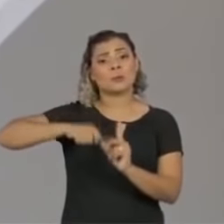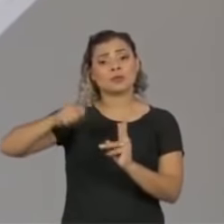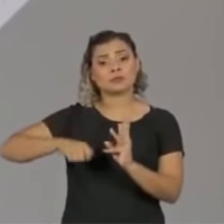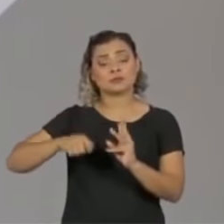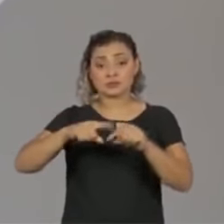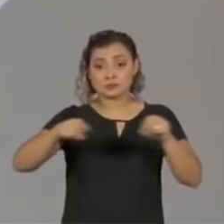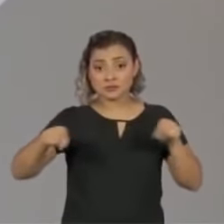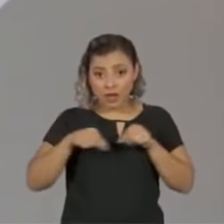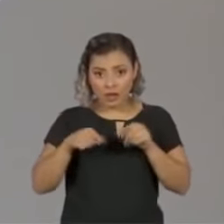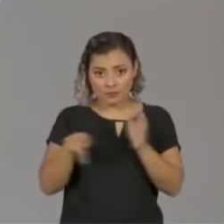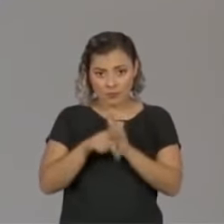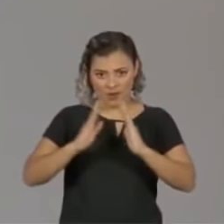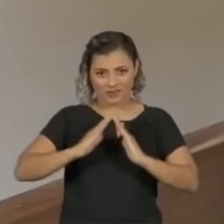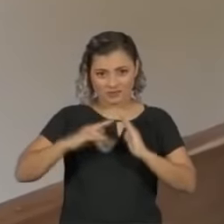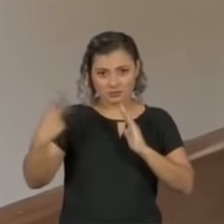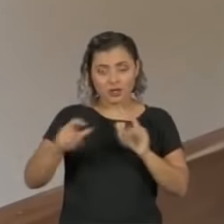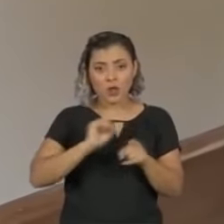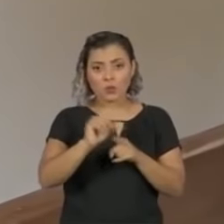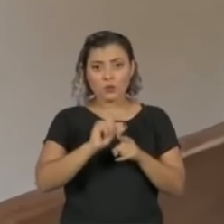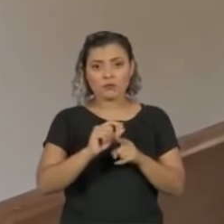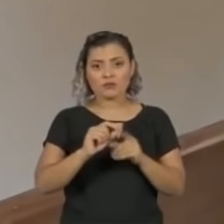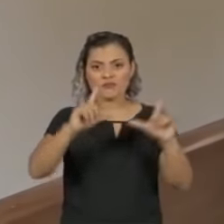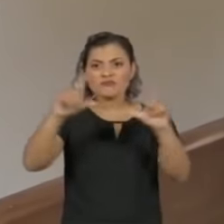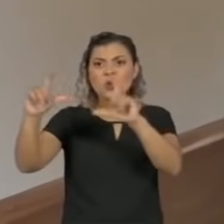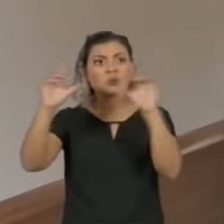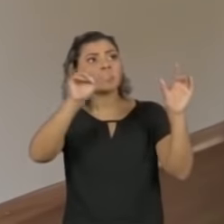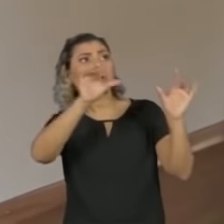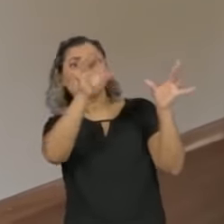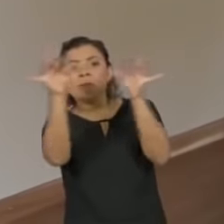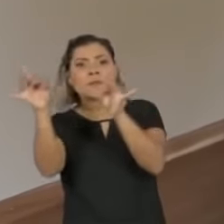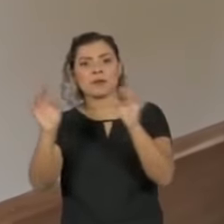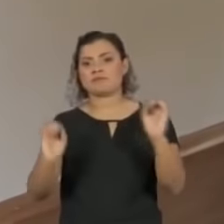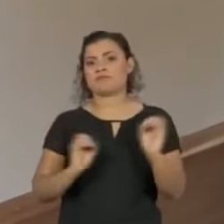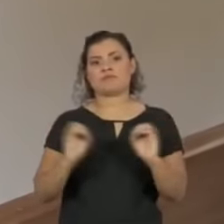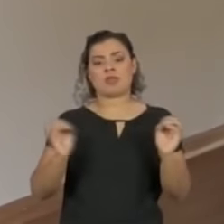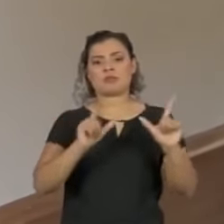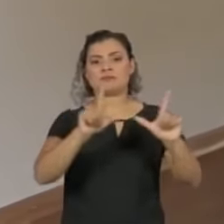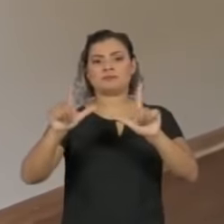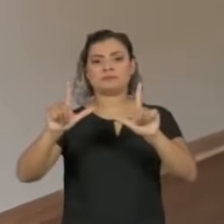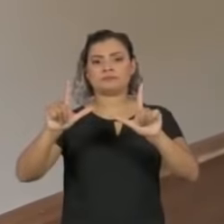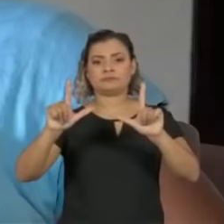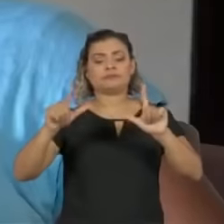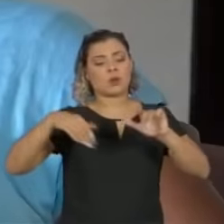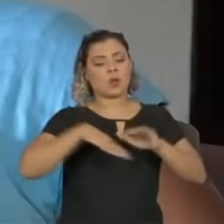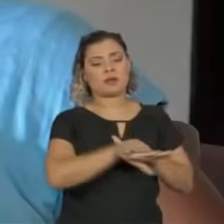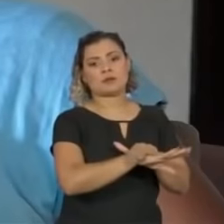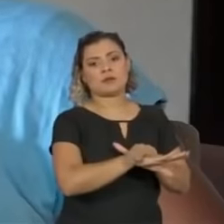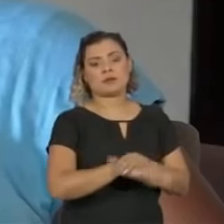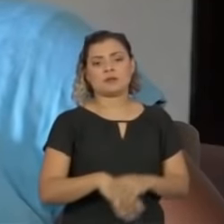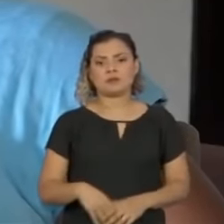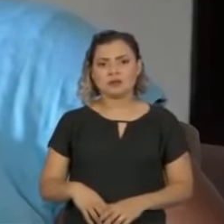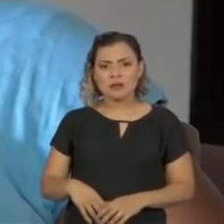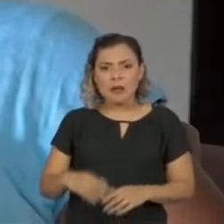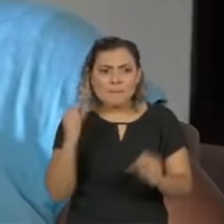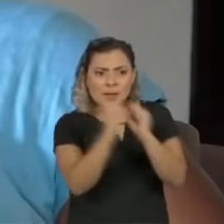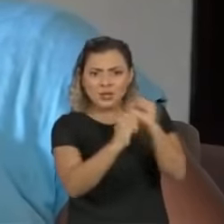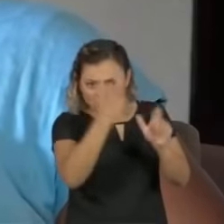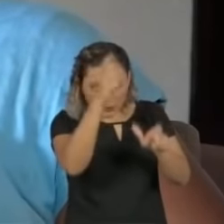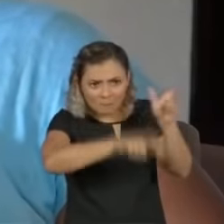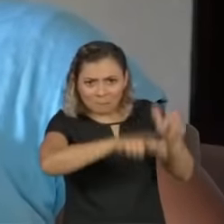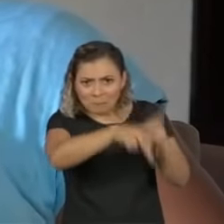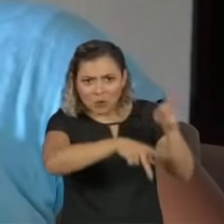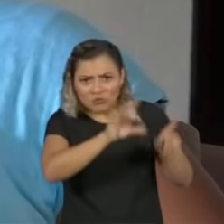pela mineradora, não existem fotos do rapaz. O porta-retrato fica numa caixa. Não matou só as pessoas lá, matou a